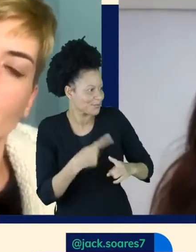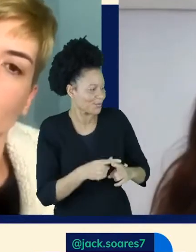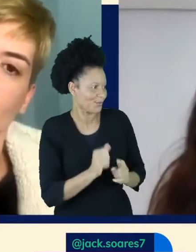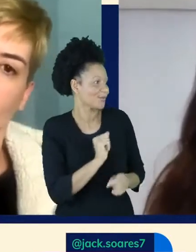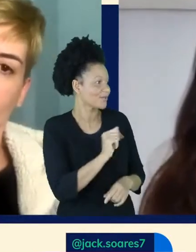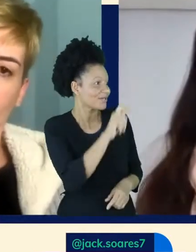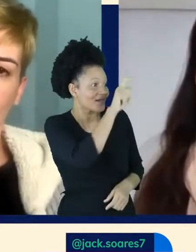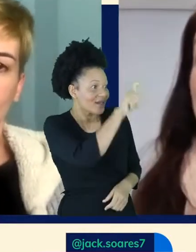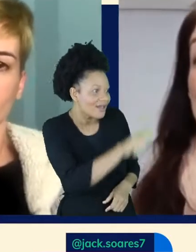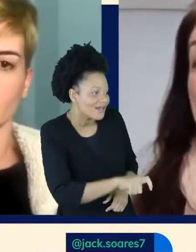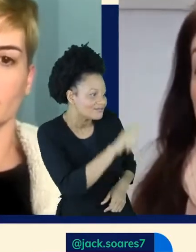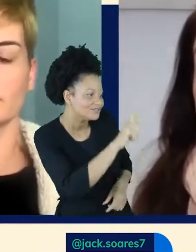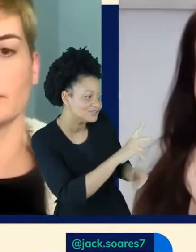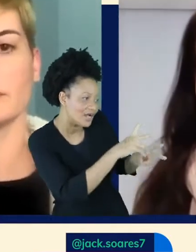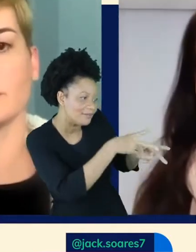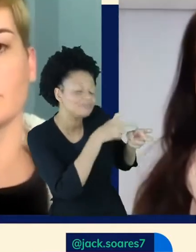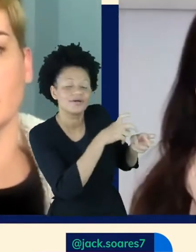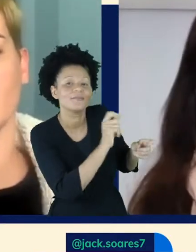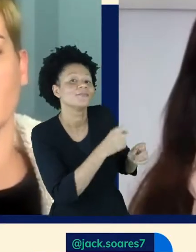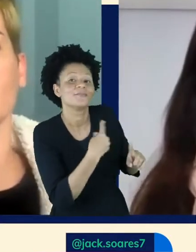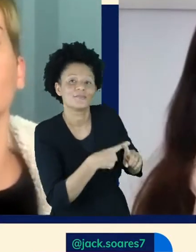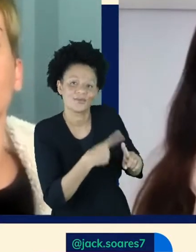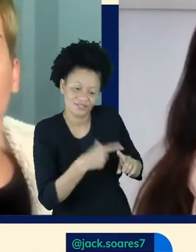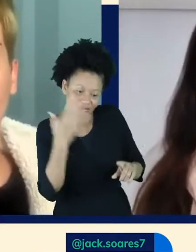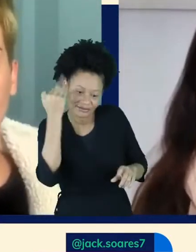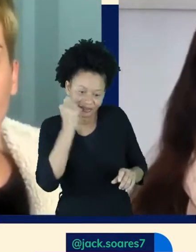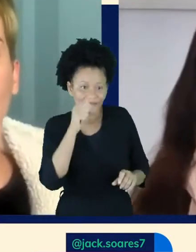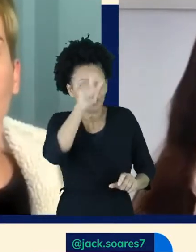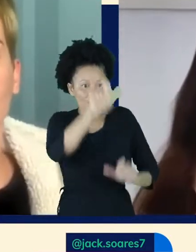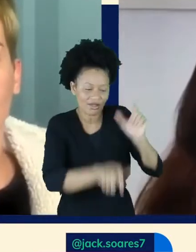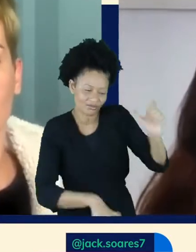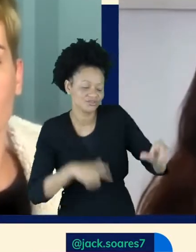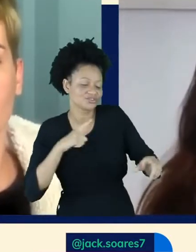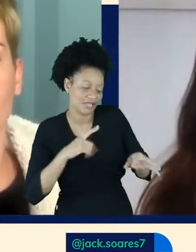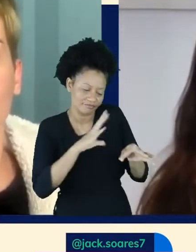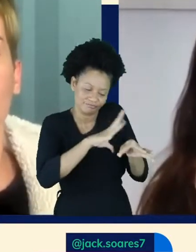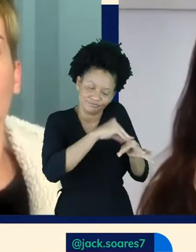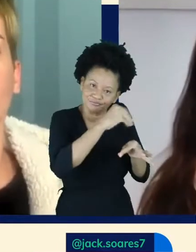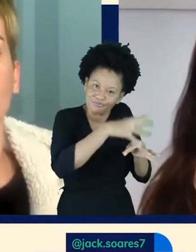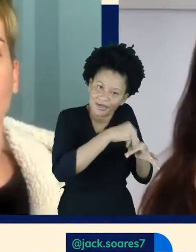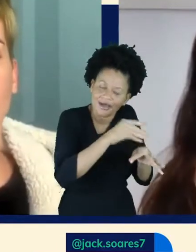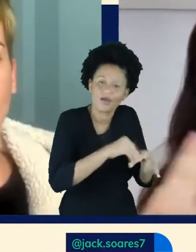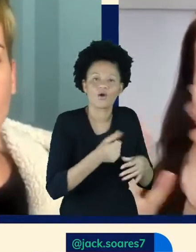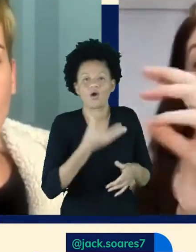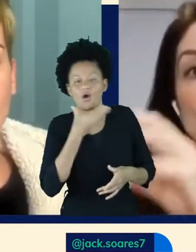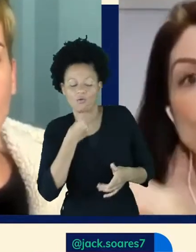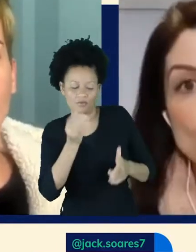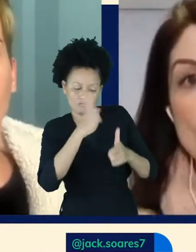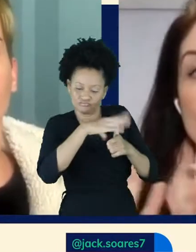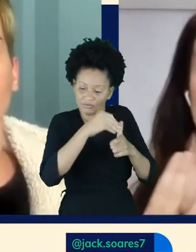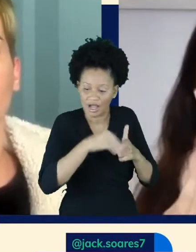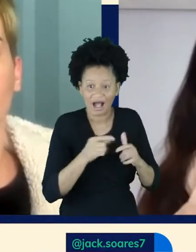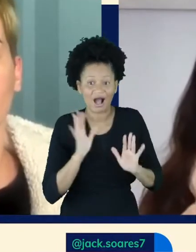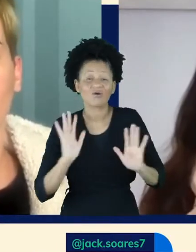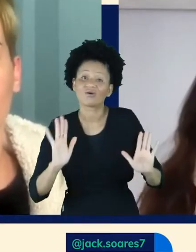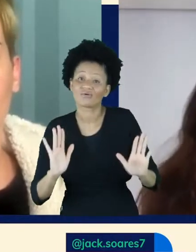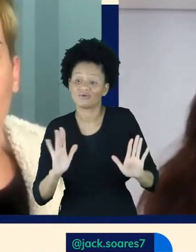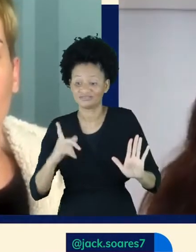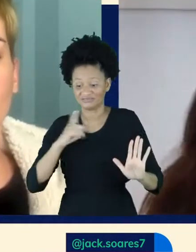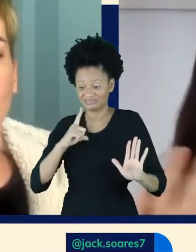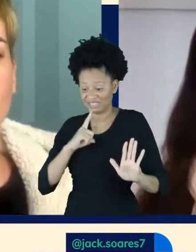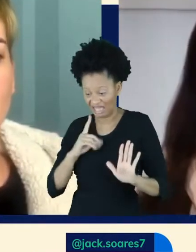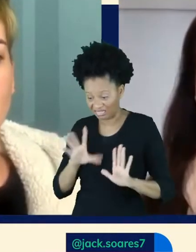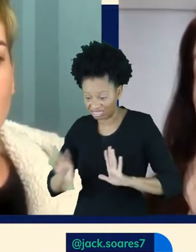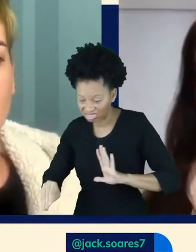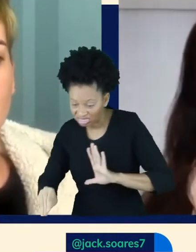é saudável é quando há toques, não se coloca limite, a criança toca nos adultos, ou os adultos tocam na criança, ou